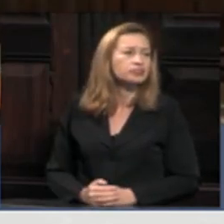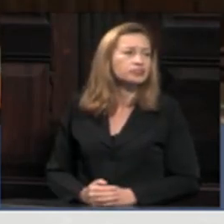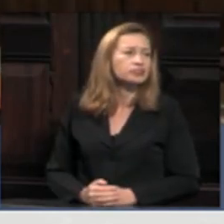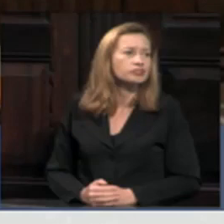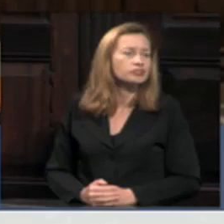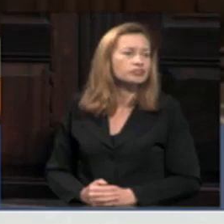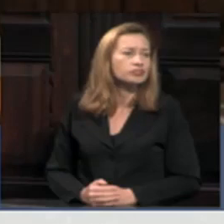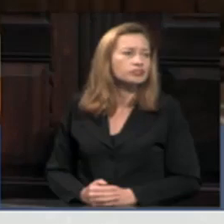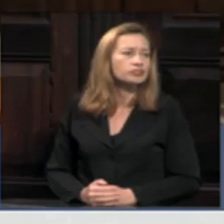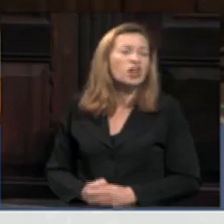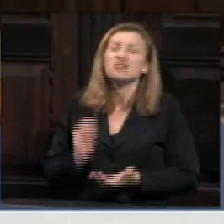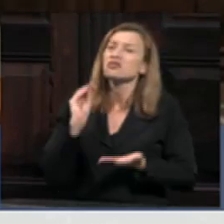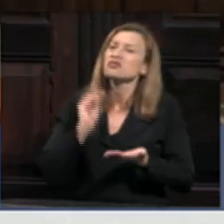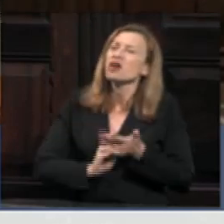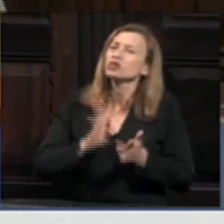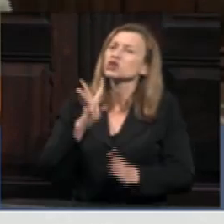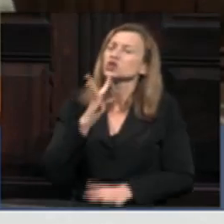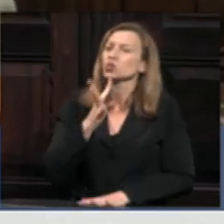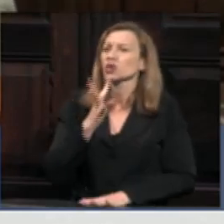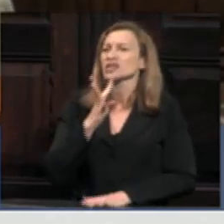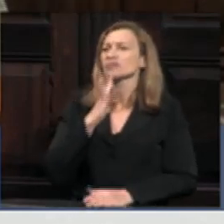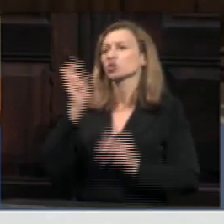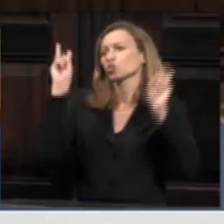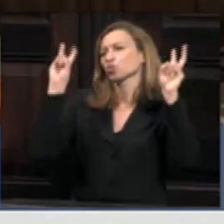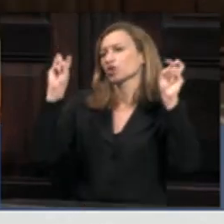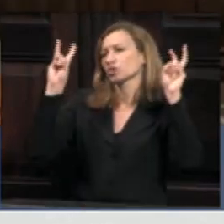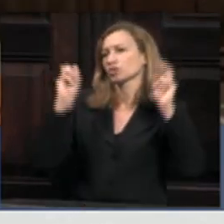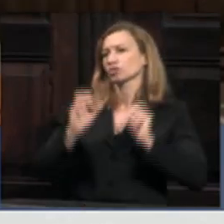um desconhecimento da questão.